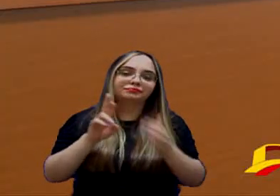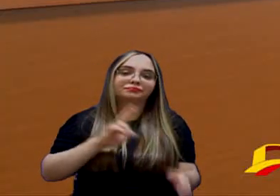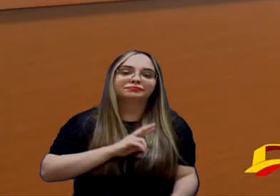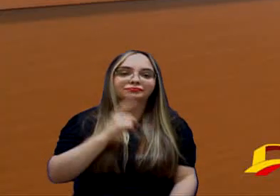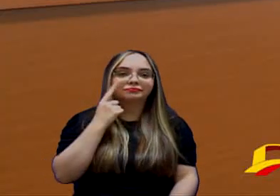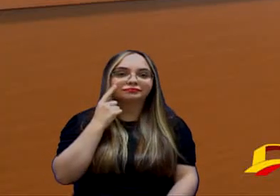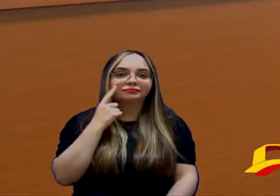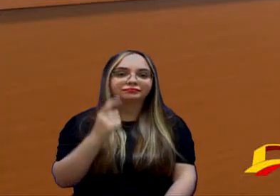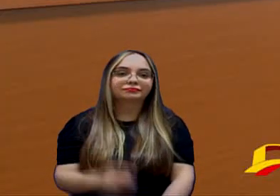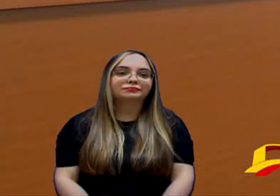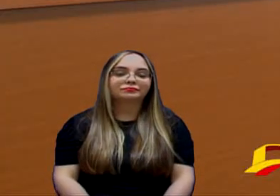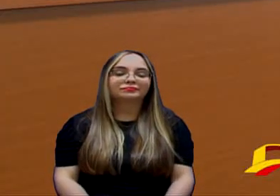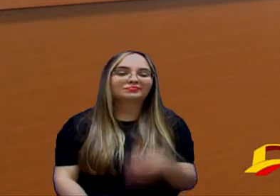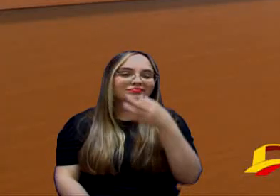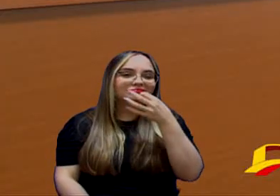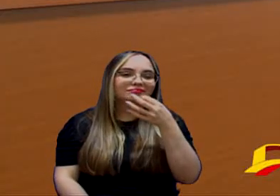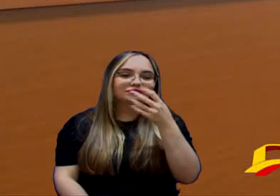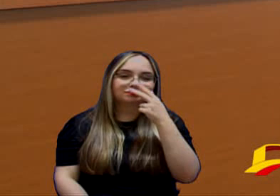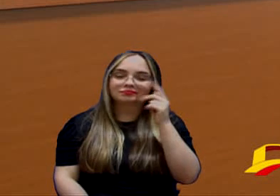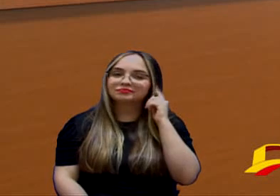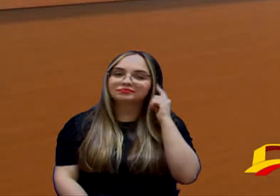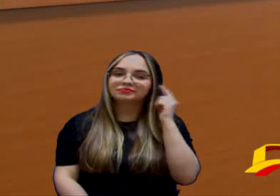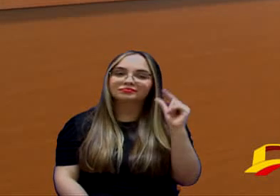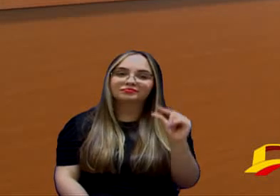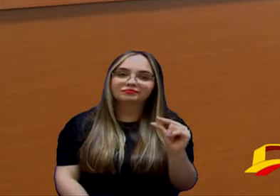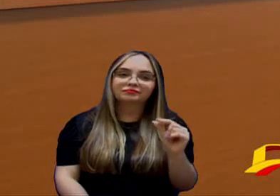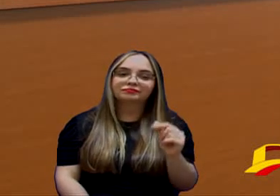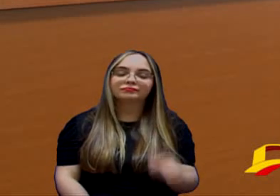ou só o nosso ali tá meio